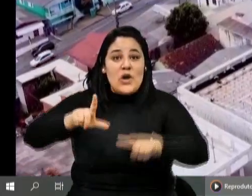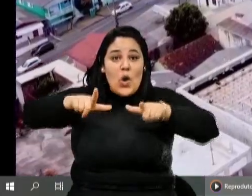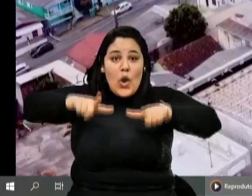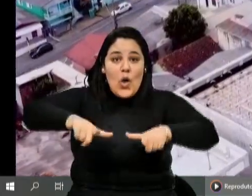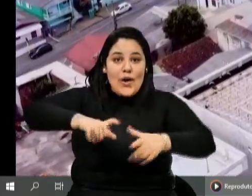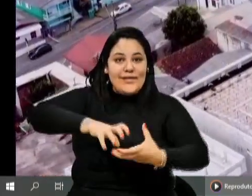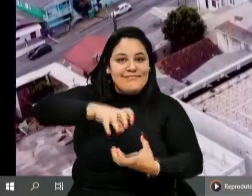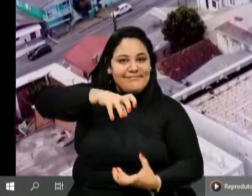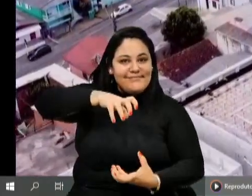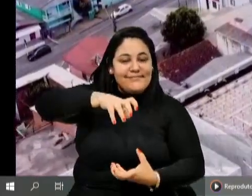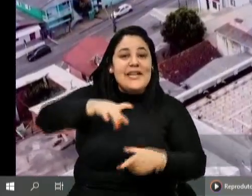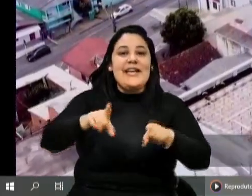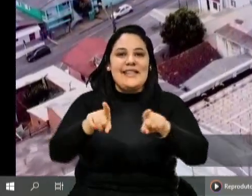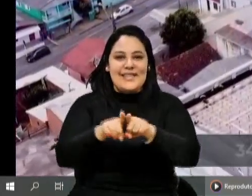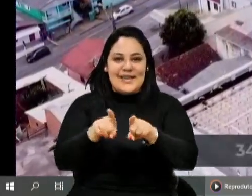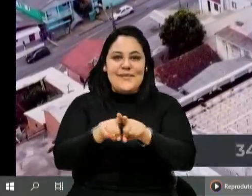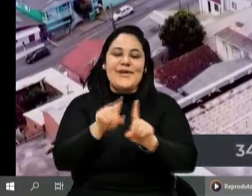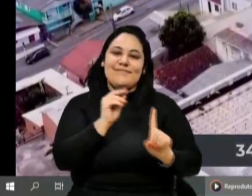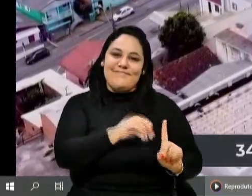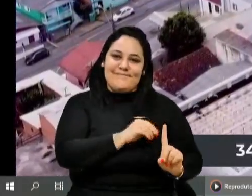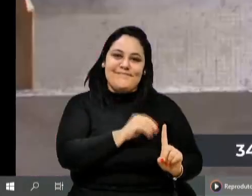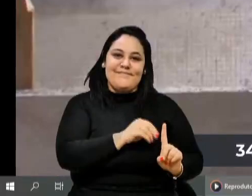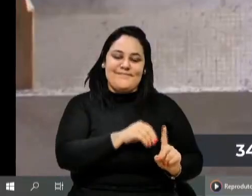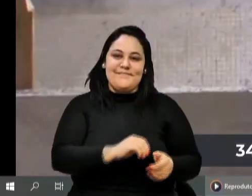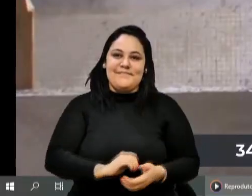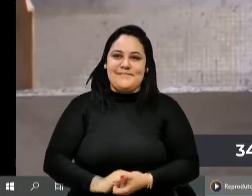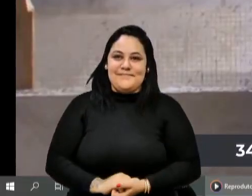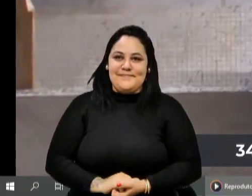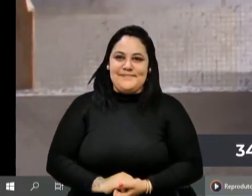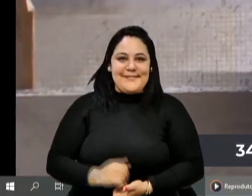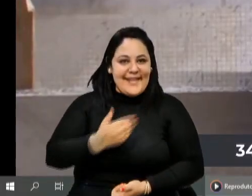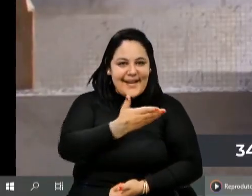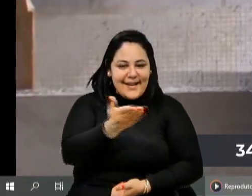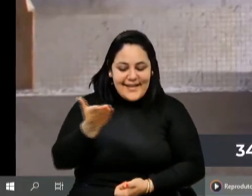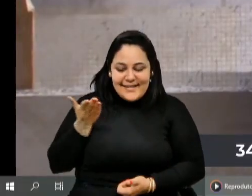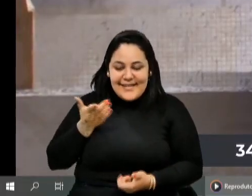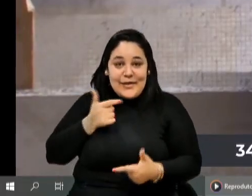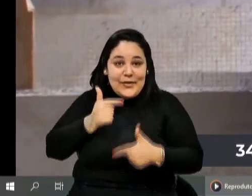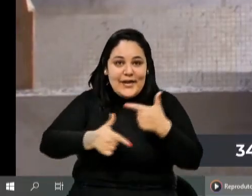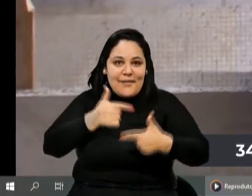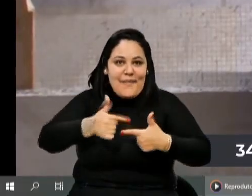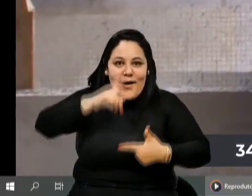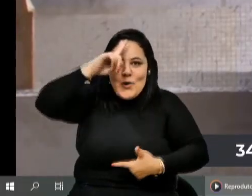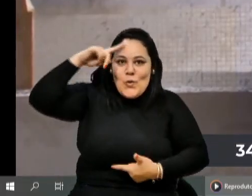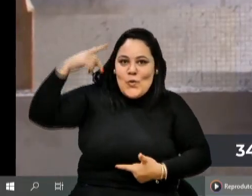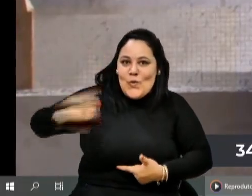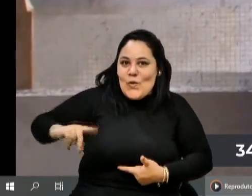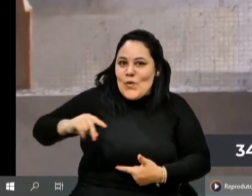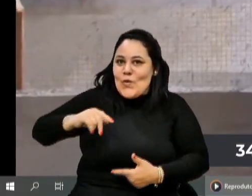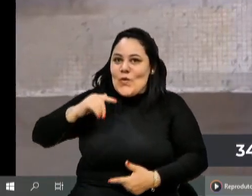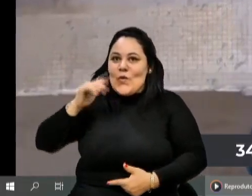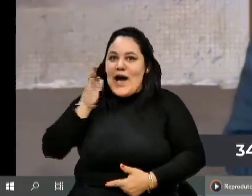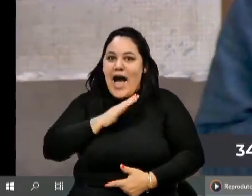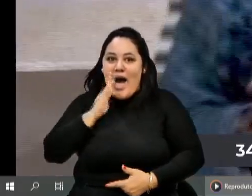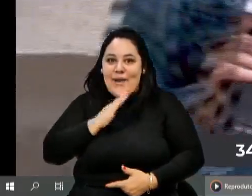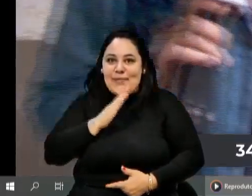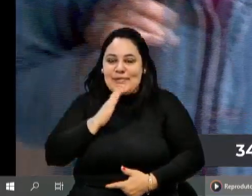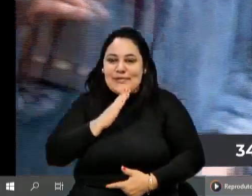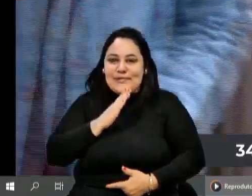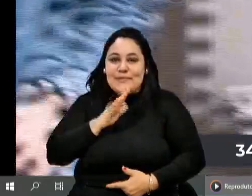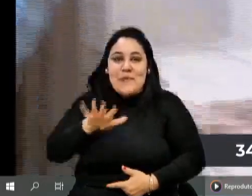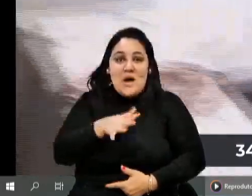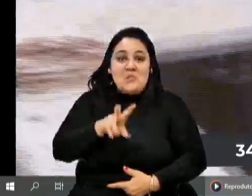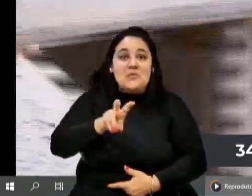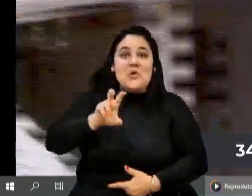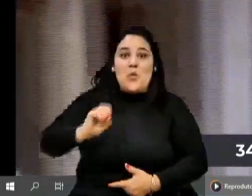idosa, também em vulnerabilidade. Por aqui, o trabalho segue a todo vapor. Em média, são 50 pessoas